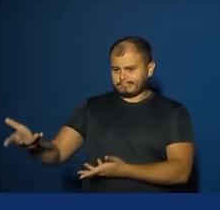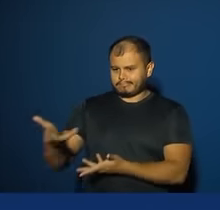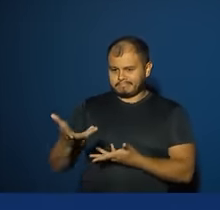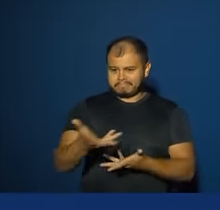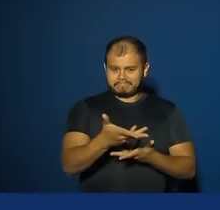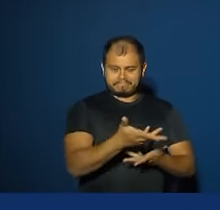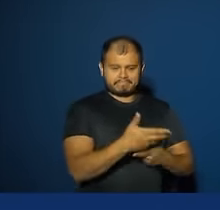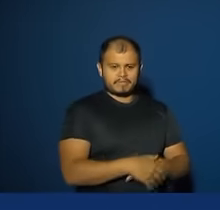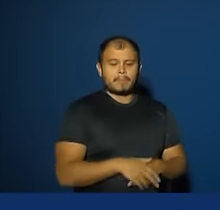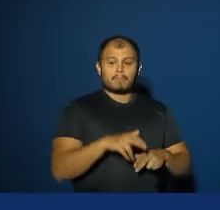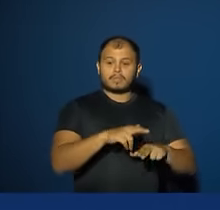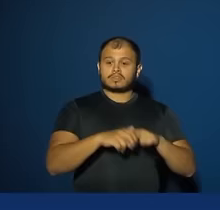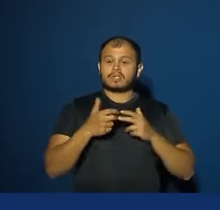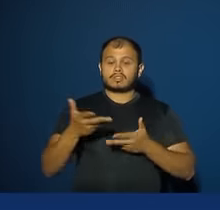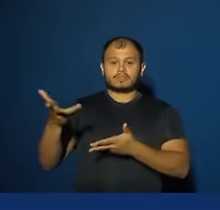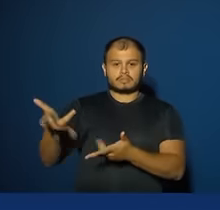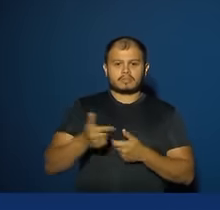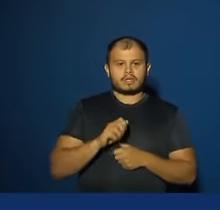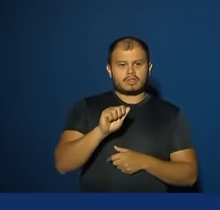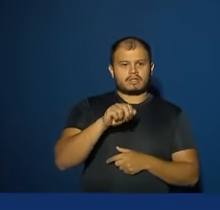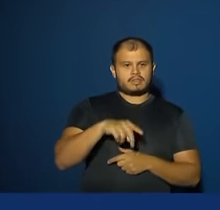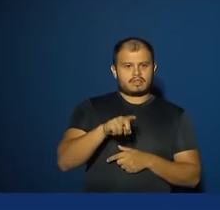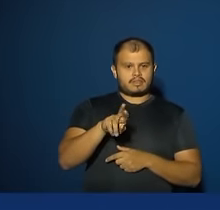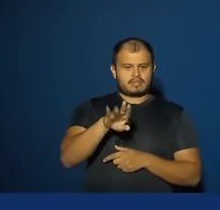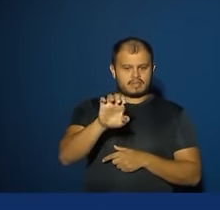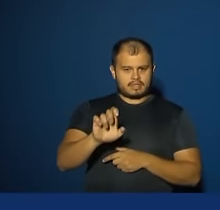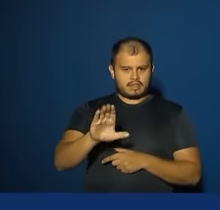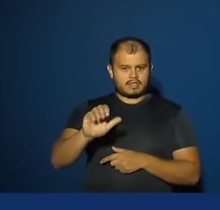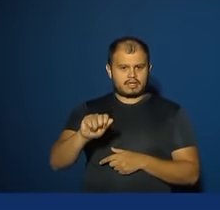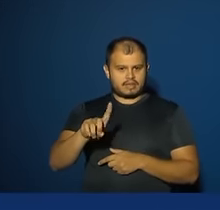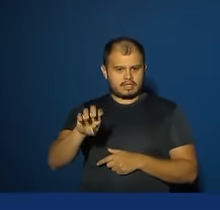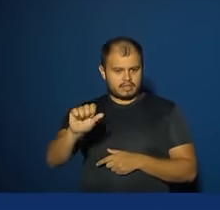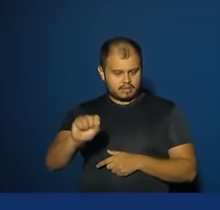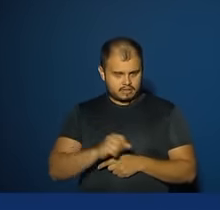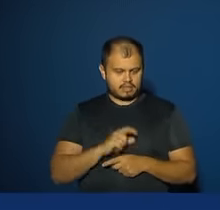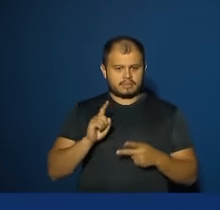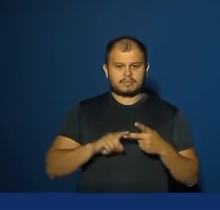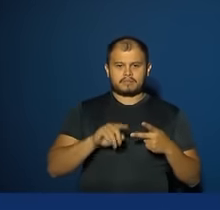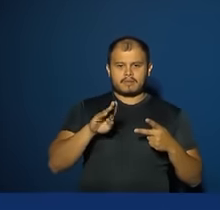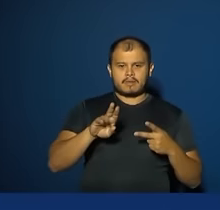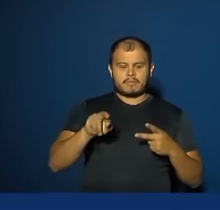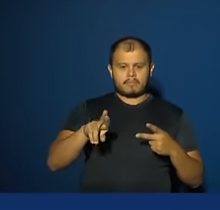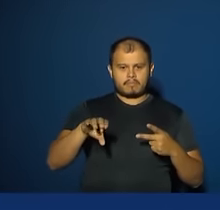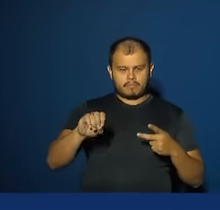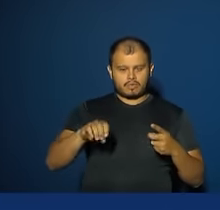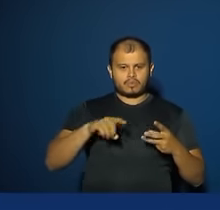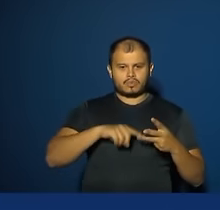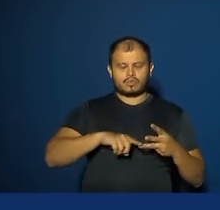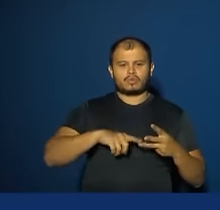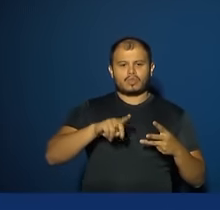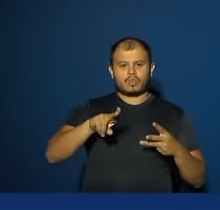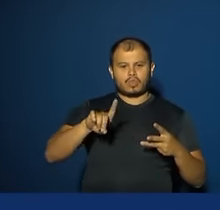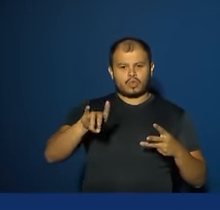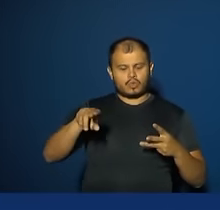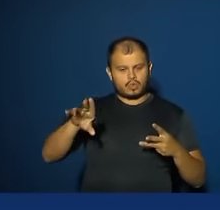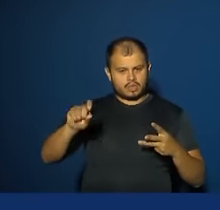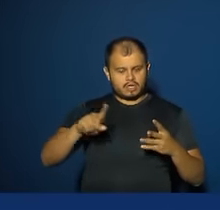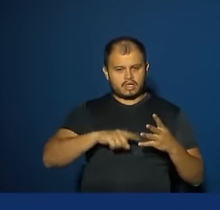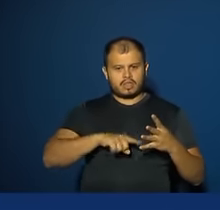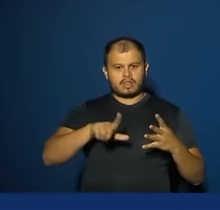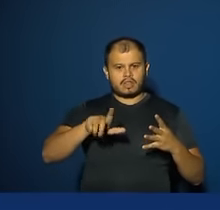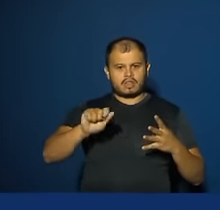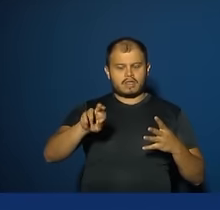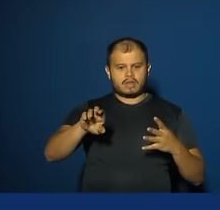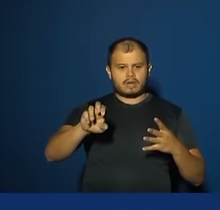ordem alfabética, eu queria chamar o André Caldas, o Bruno Garcia, Duda Rocha e Laércio Henrique.